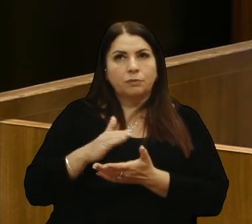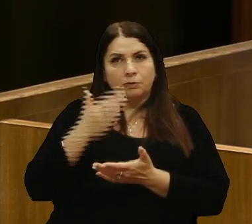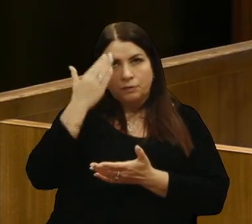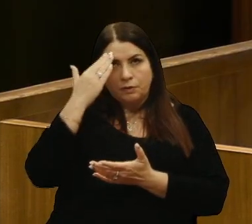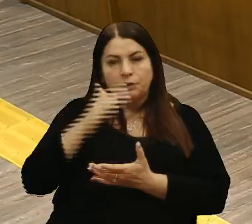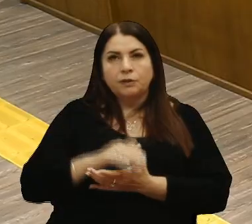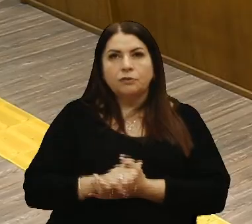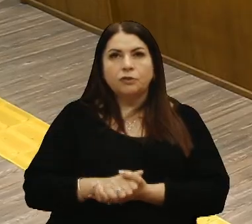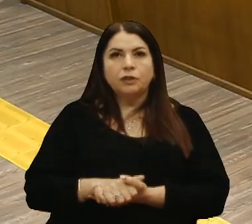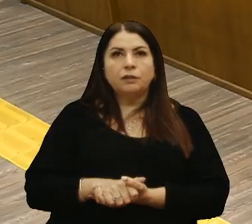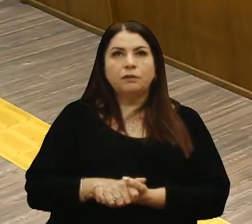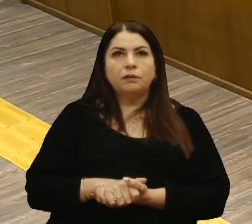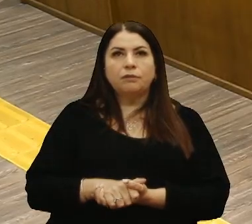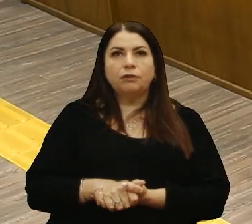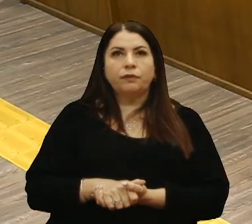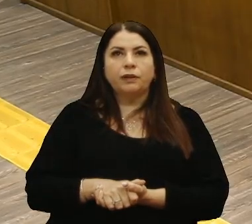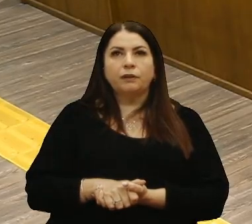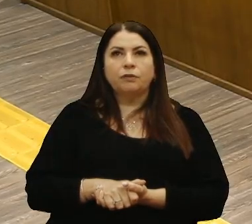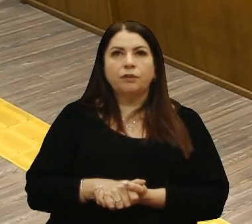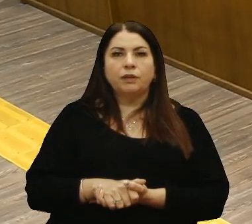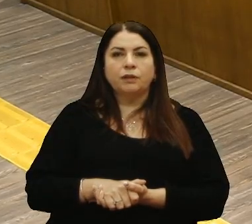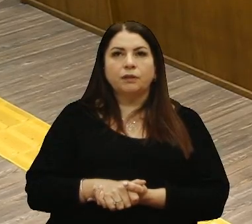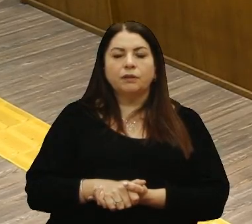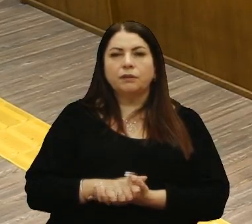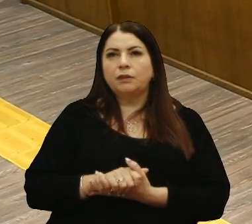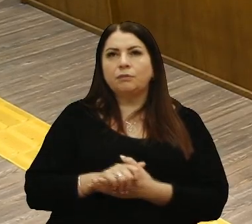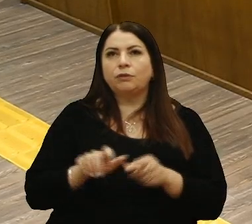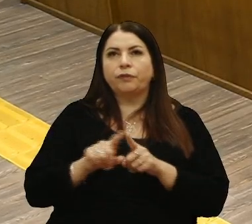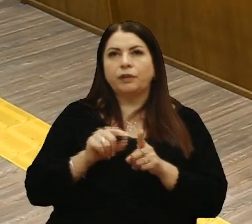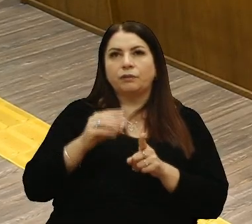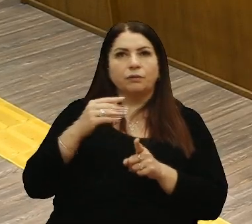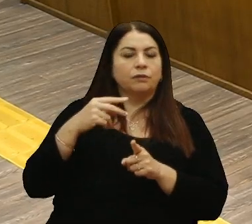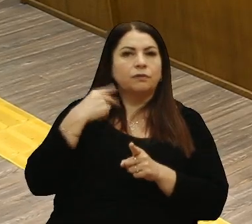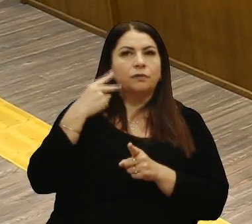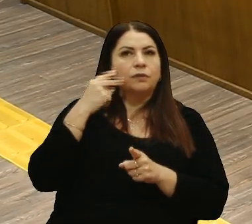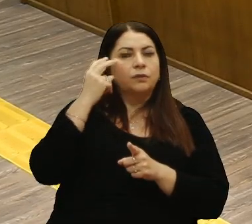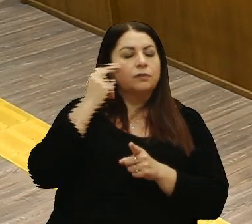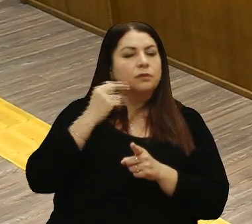obrigado. Obrigado, vereador Daniel Santos.